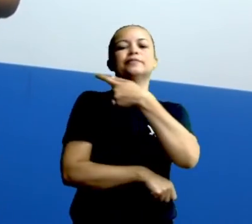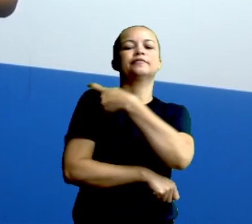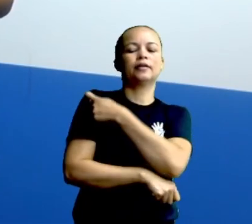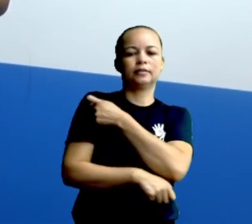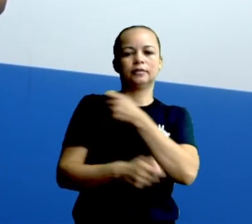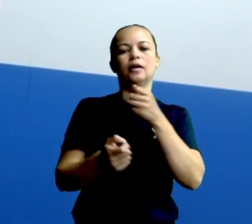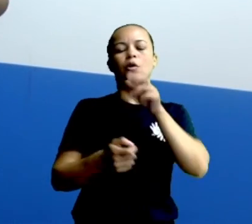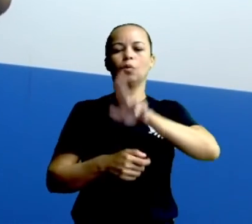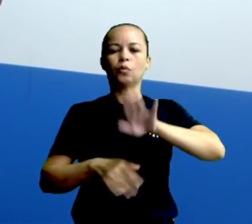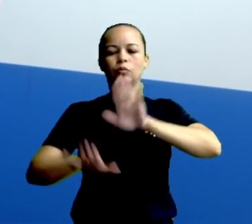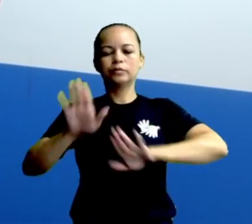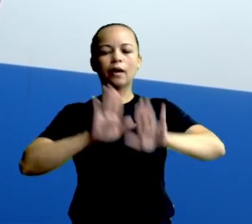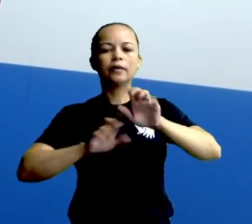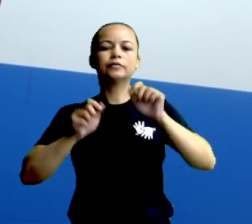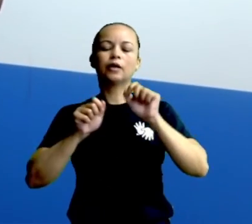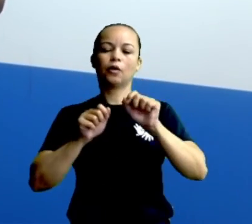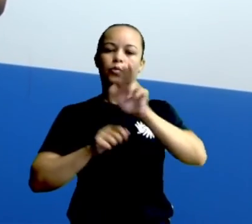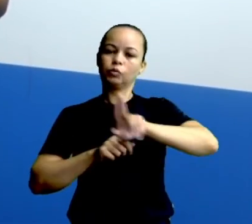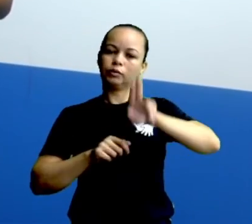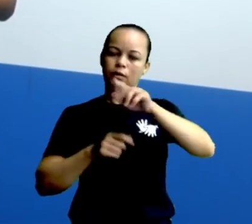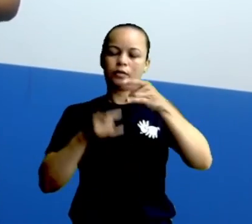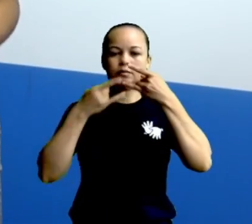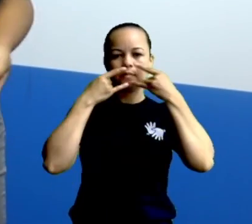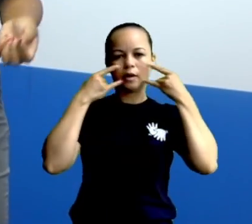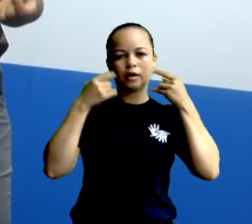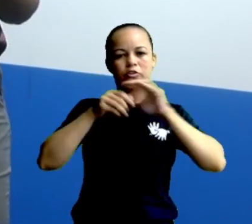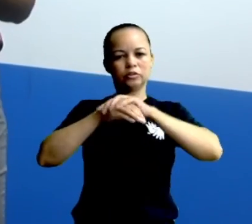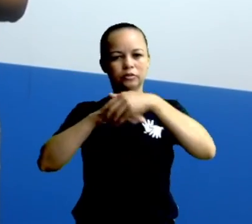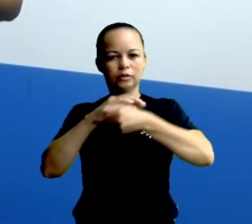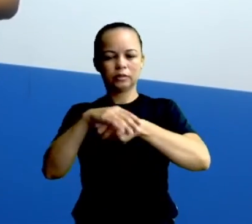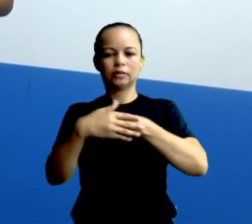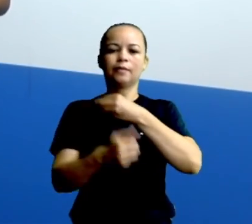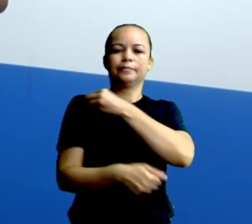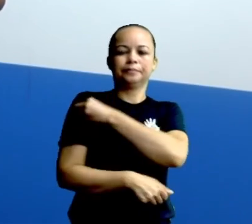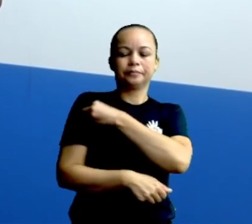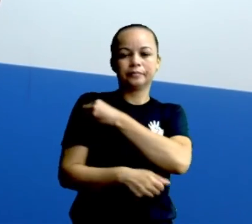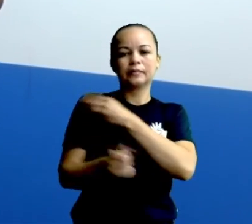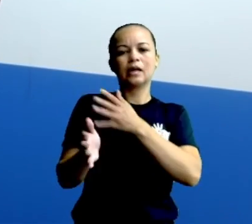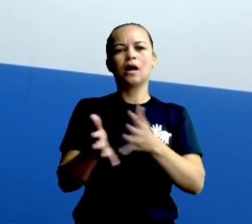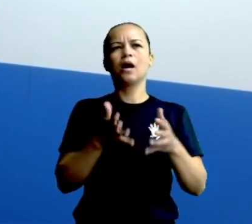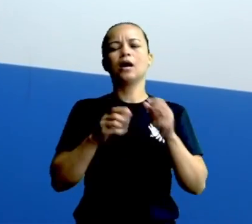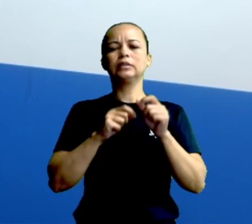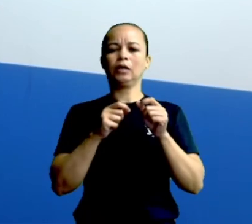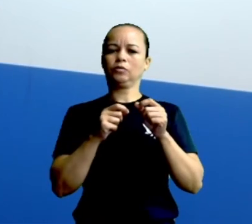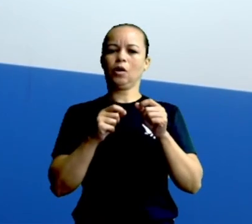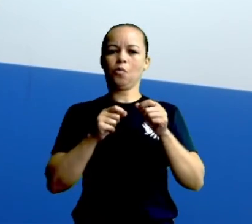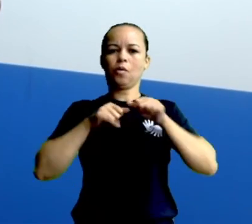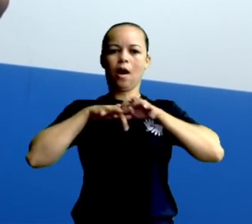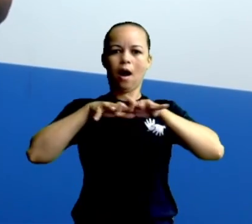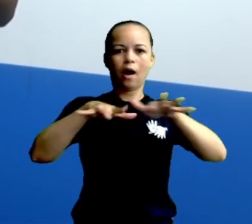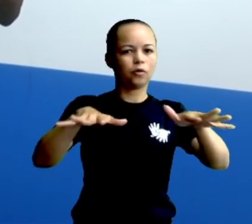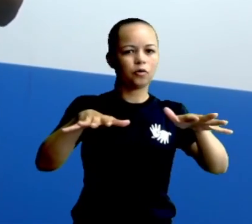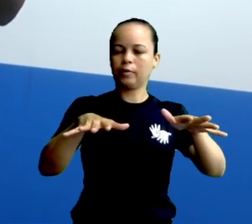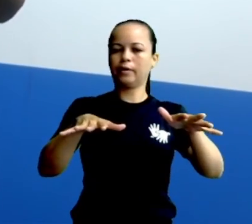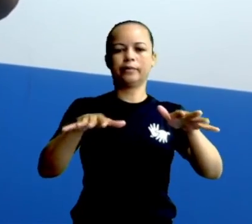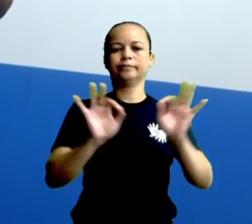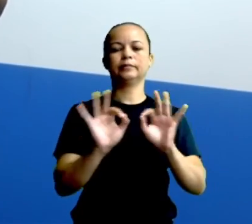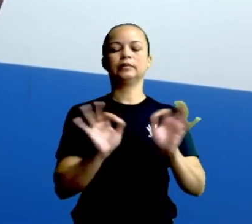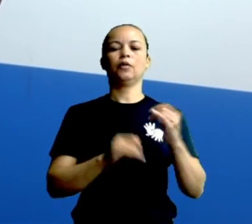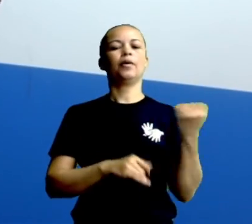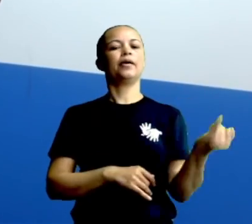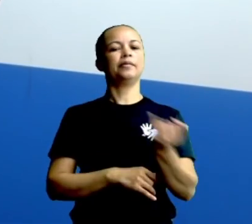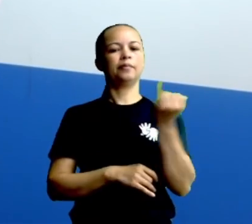certo? Usando máscara, a higienização das mãos, não aglomerar. Isso é muito importante para que a gente